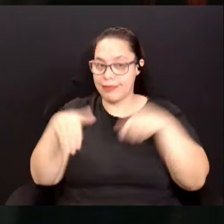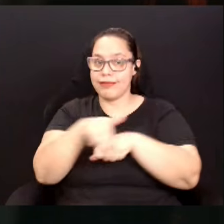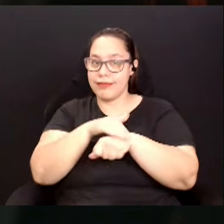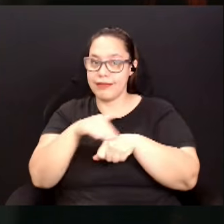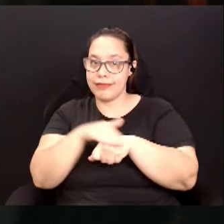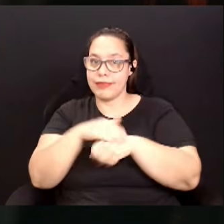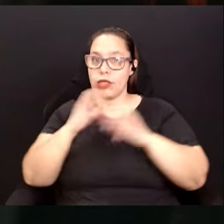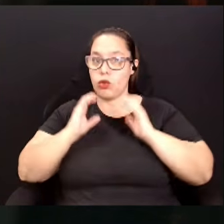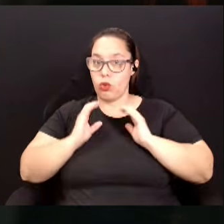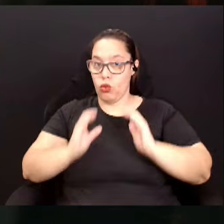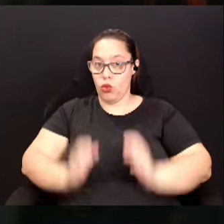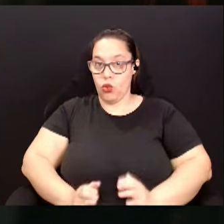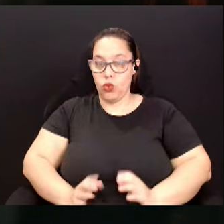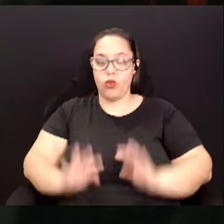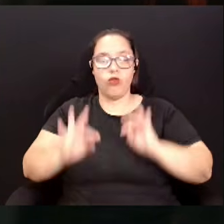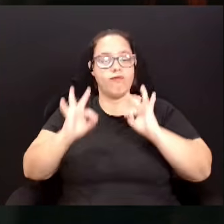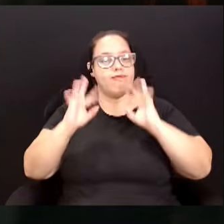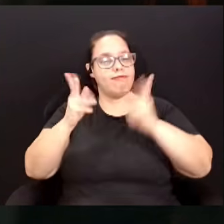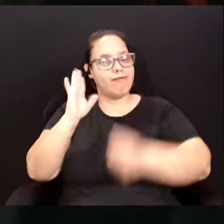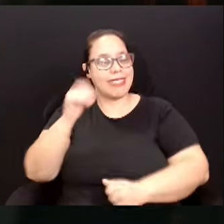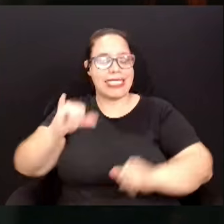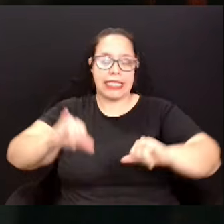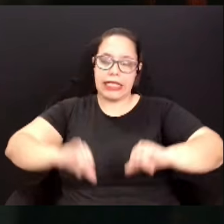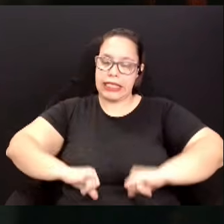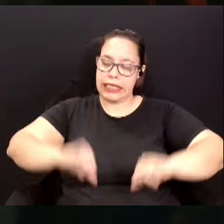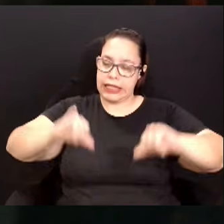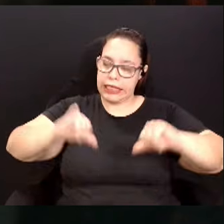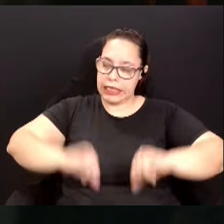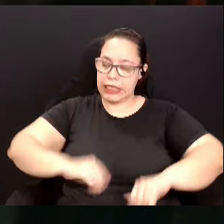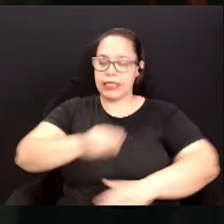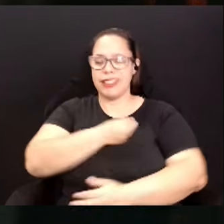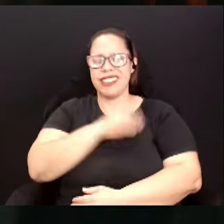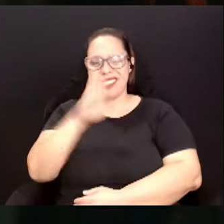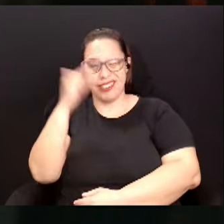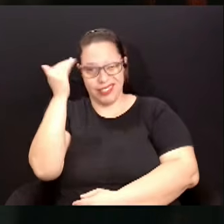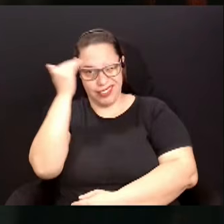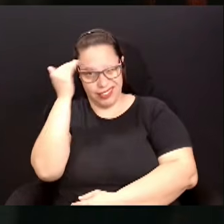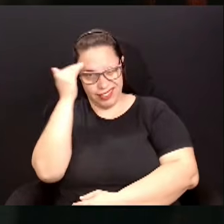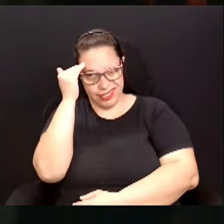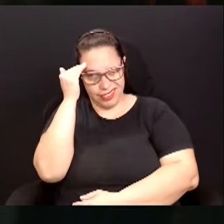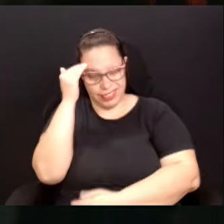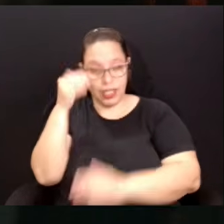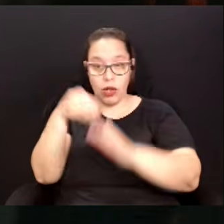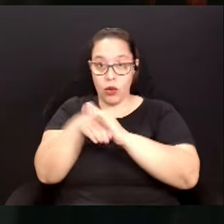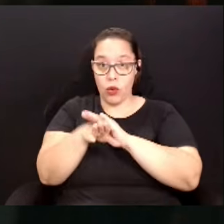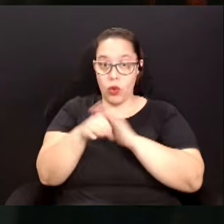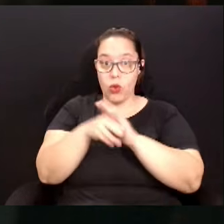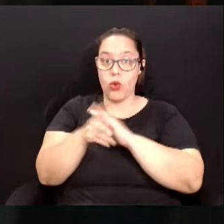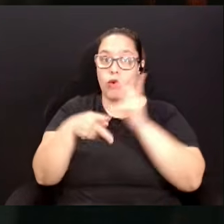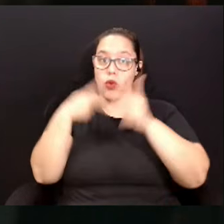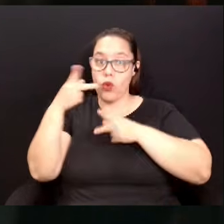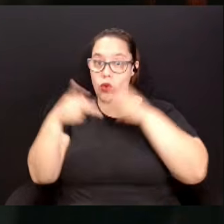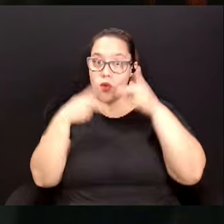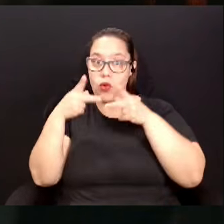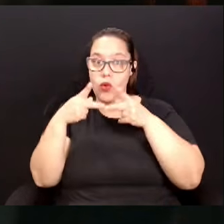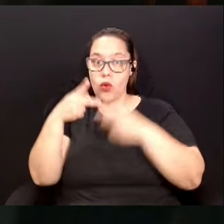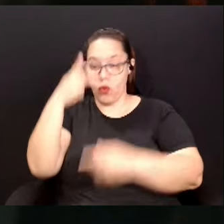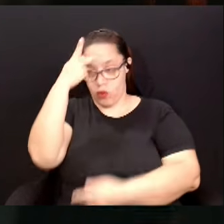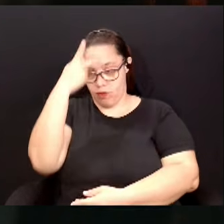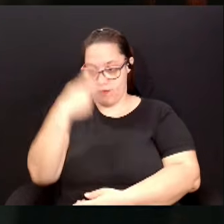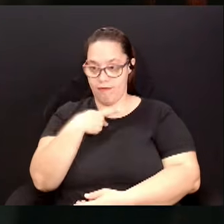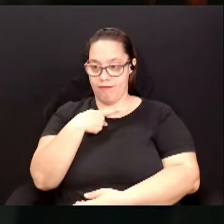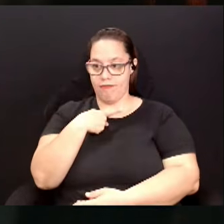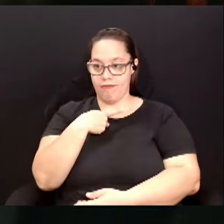que todo mundo já sofreu na pele. Sabe aquela pessoa que tem o hábito de falar para si mesmo? Sabe